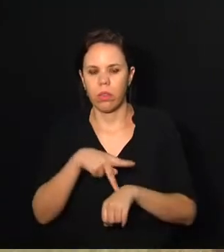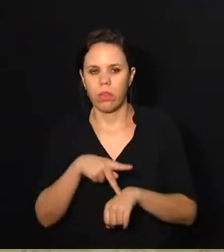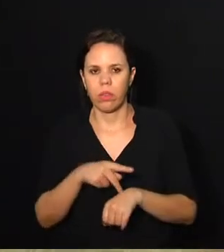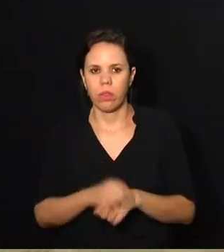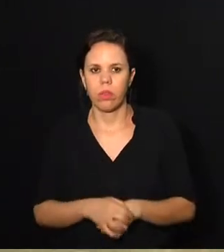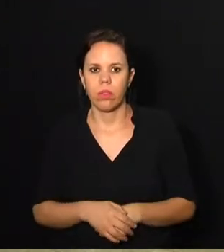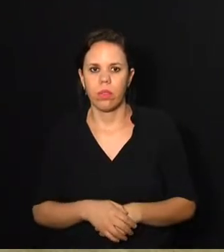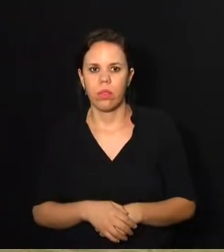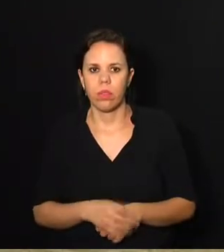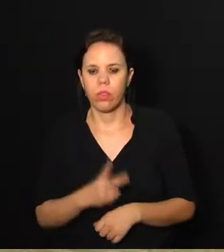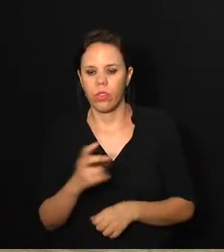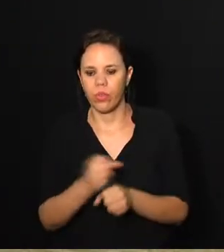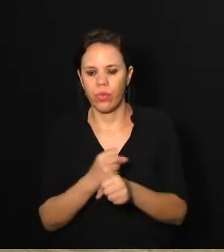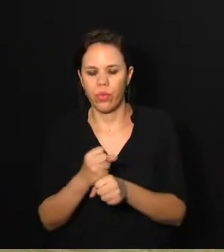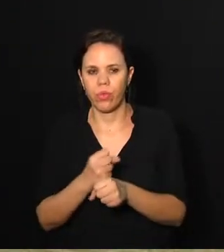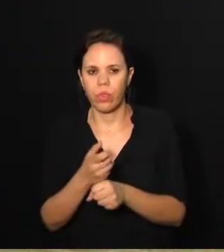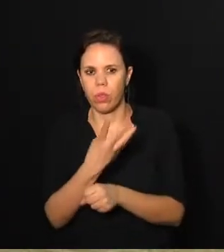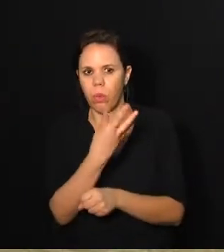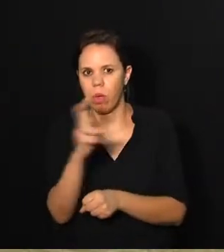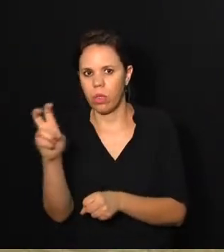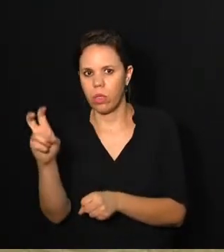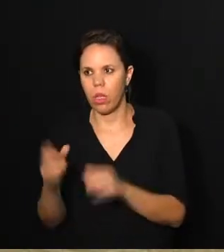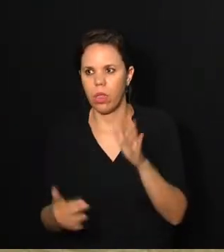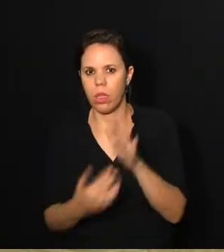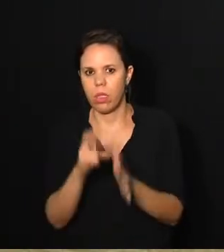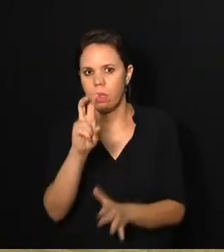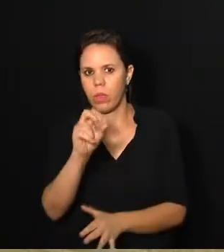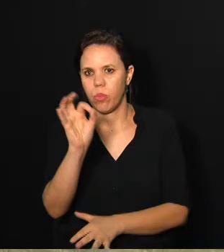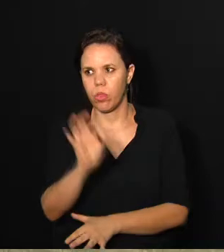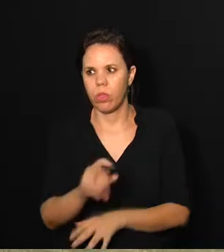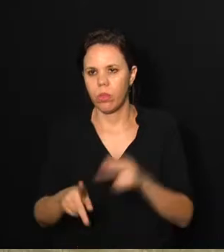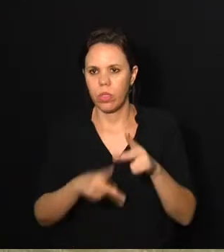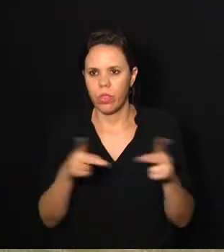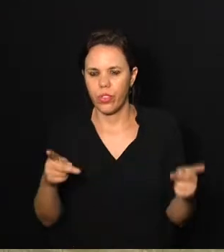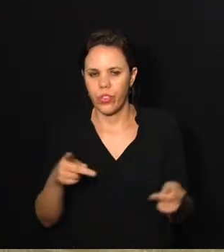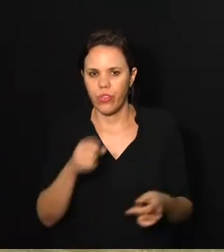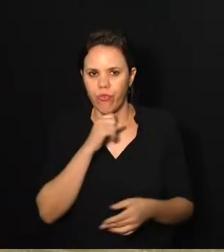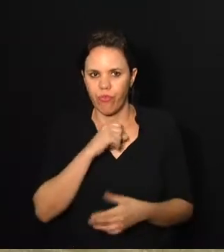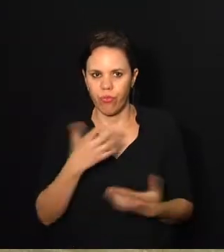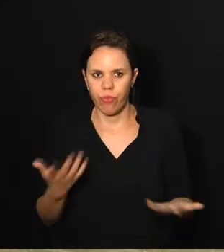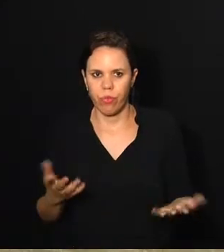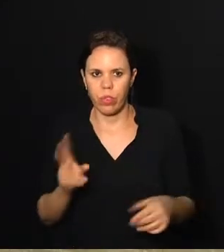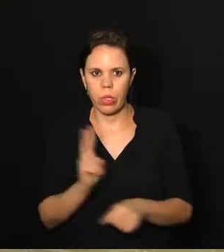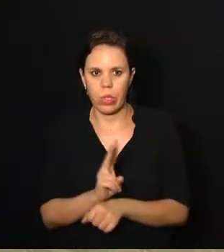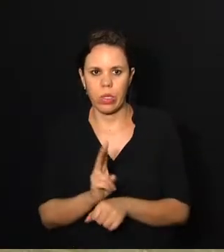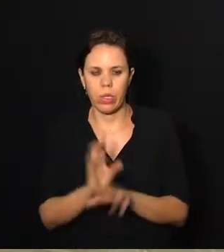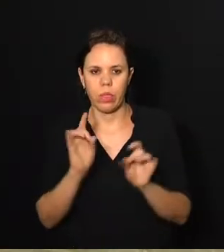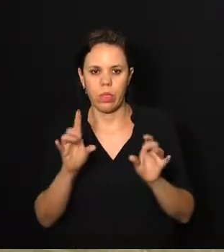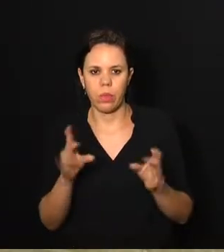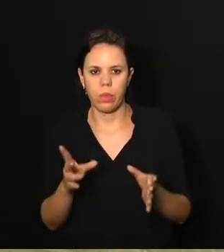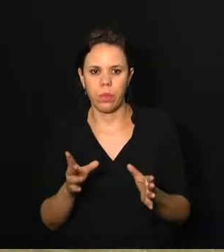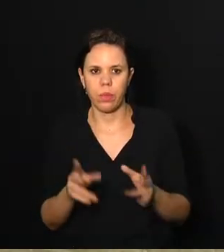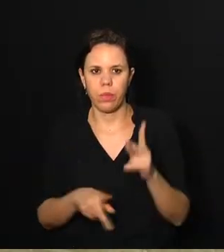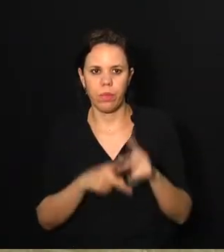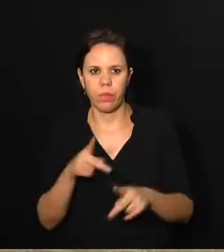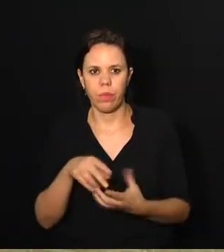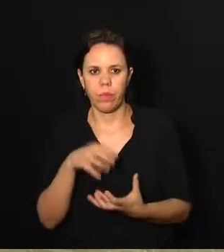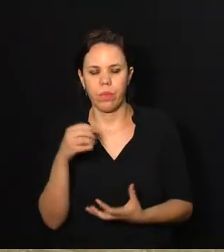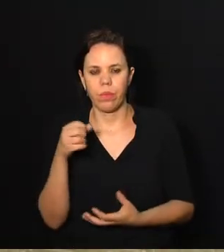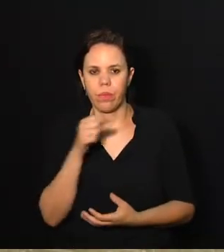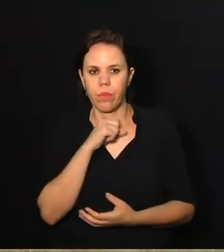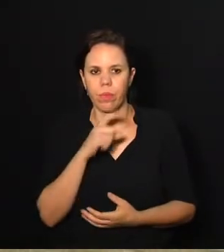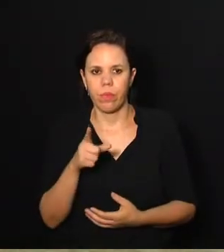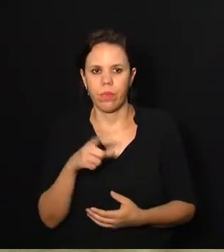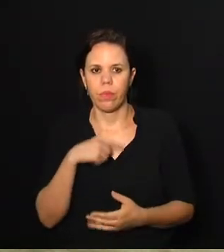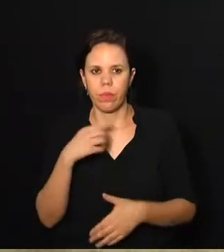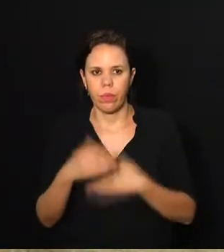que daqui a 20 anos será de 45% a 50%. E esse cuidado especial com o idoso, ele está